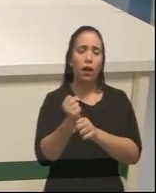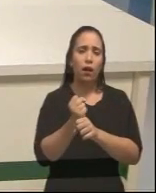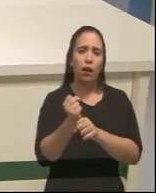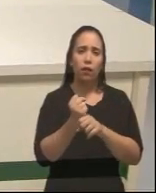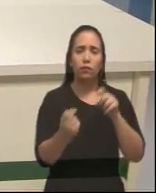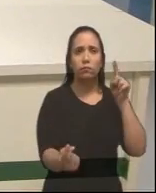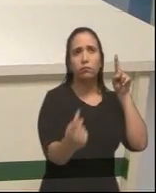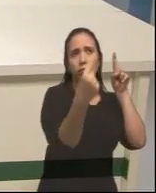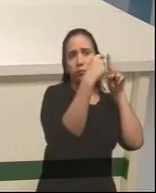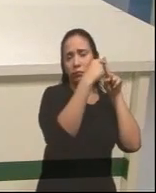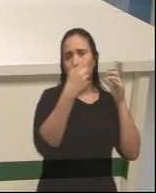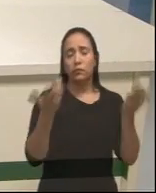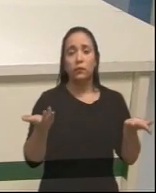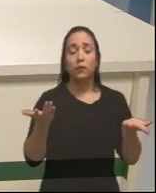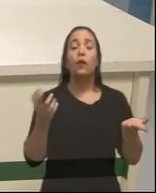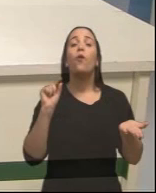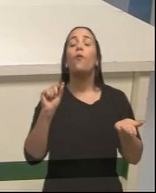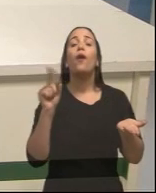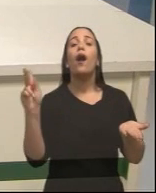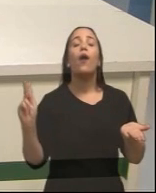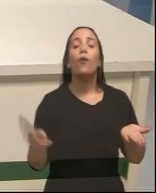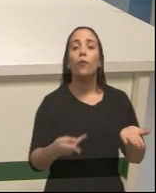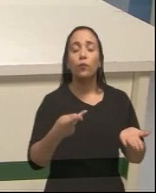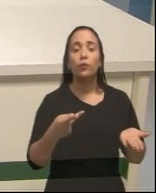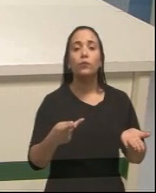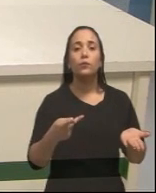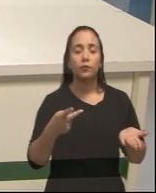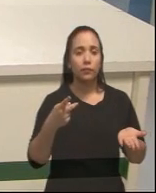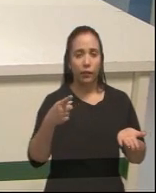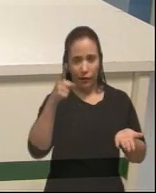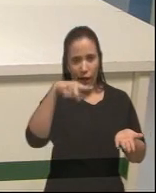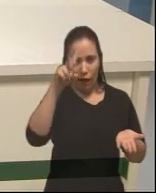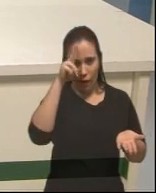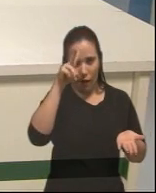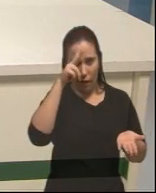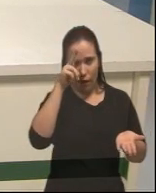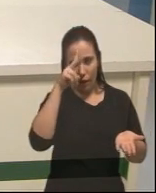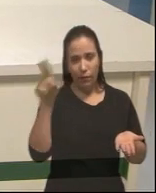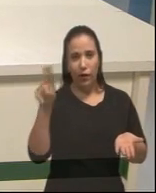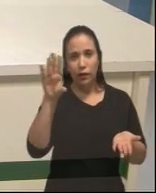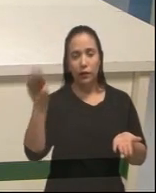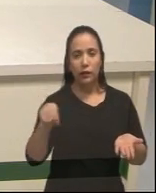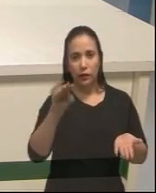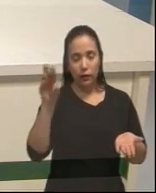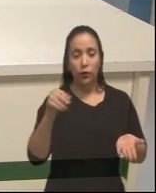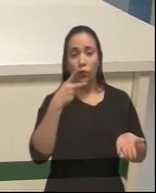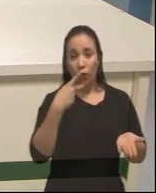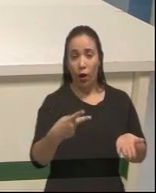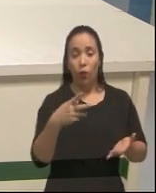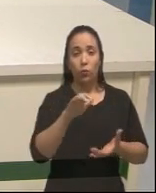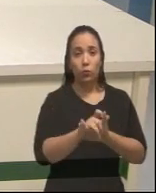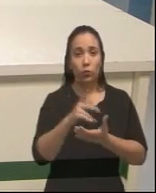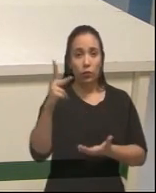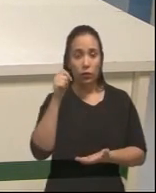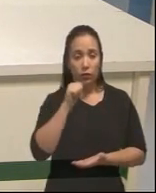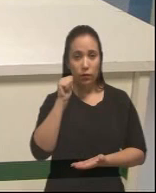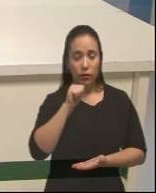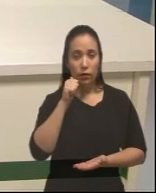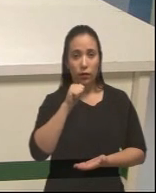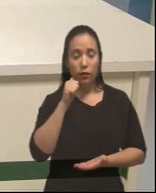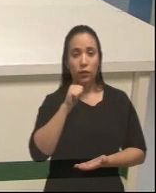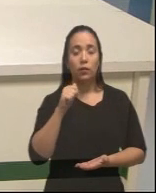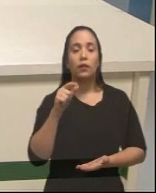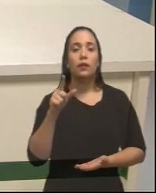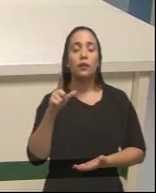não acontece mais não. Foi o que aconteceu que ele falou da história do... Só rememorar aqui a história do Ciro, a mulher dele. O Ciro, na época,